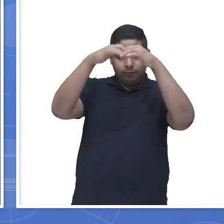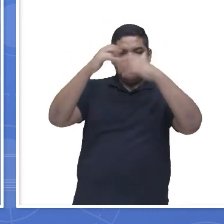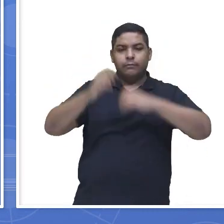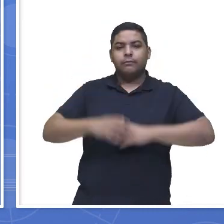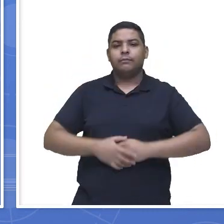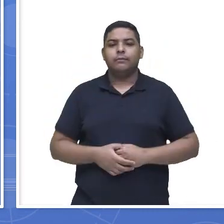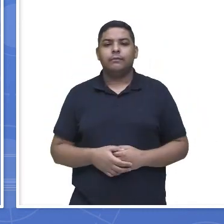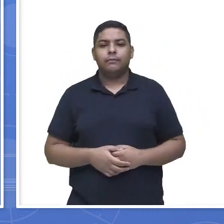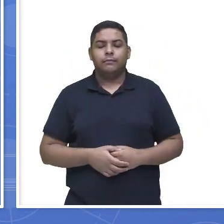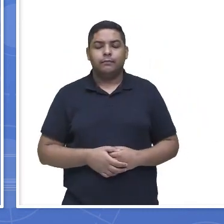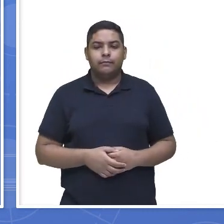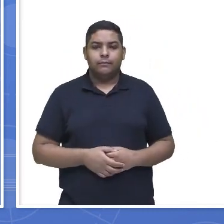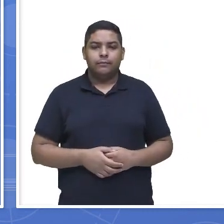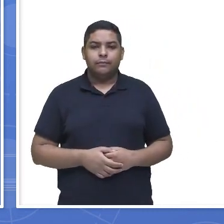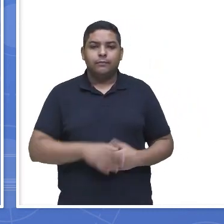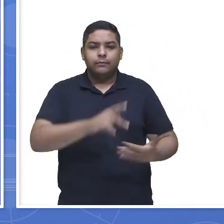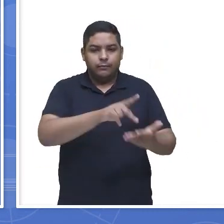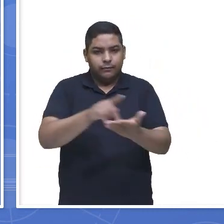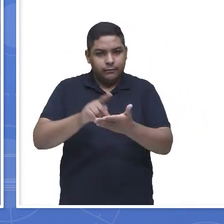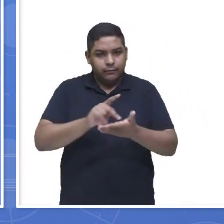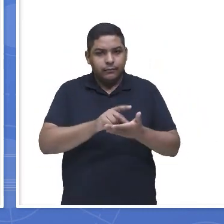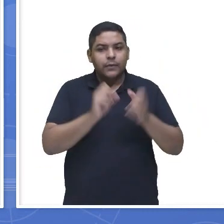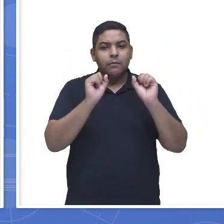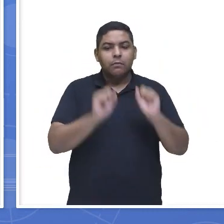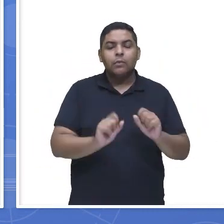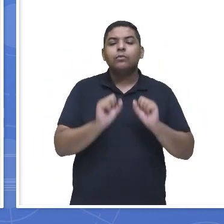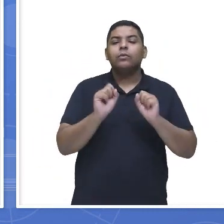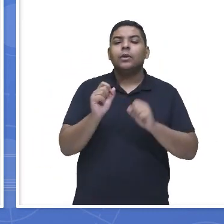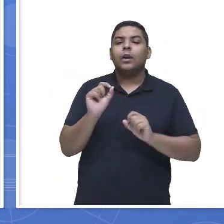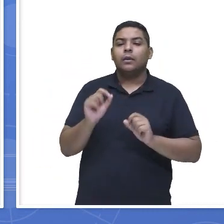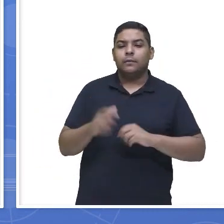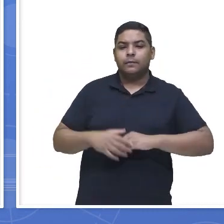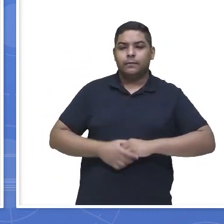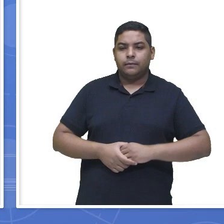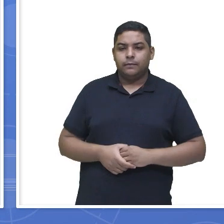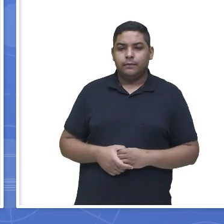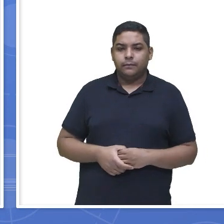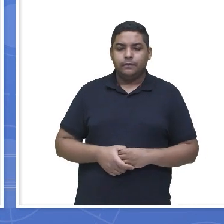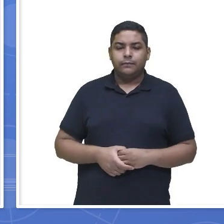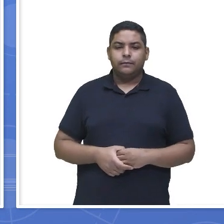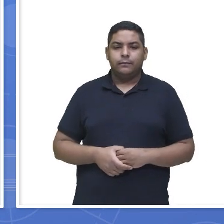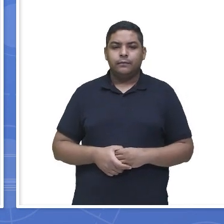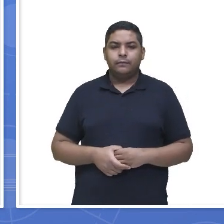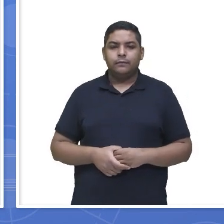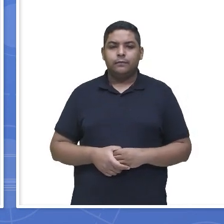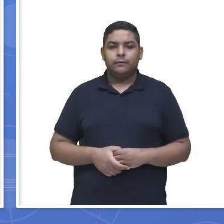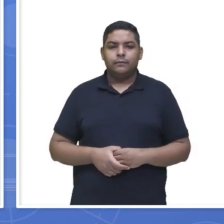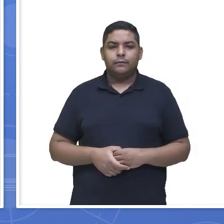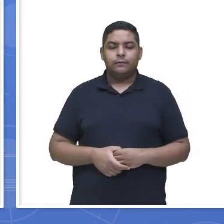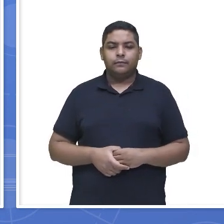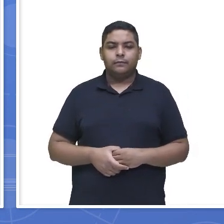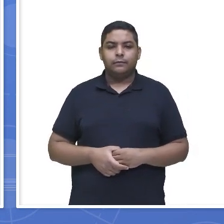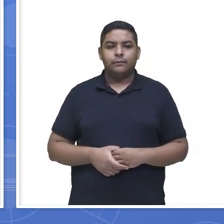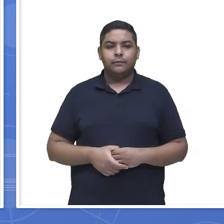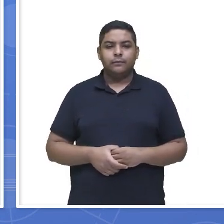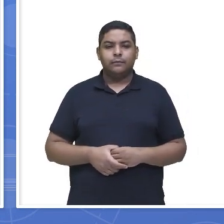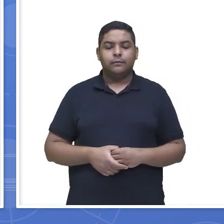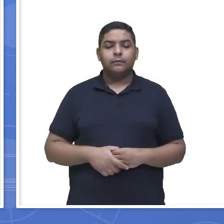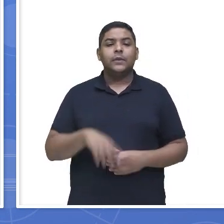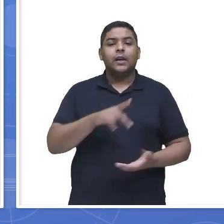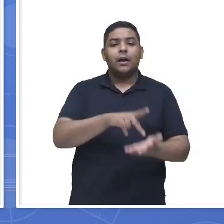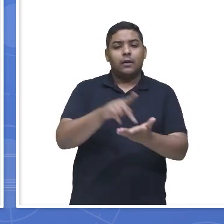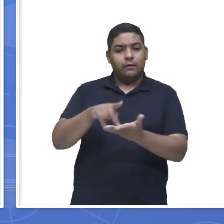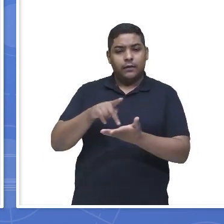essa verdade, né, ela pode ser, vamos ver na tela, para vocês acompanharem bem, diz assim, olha, a